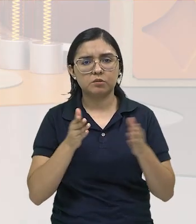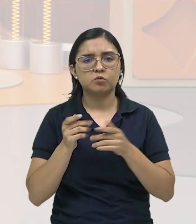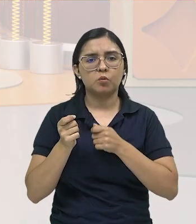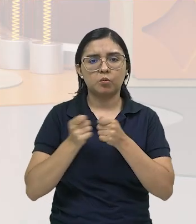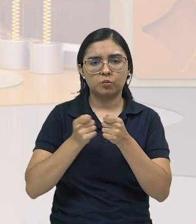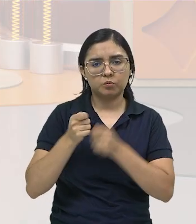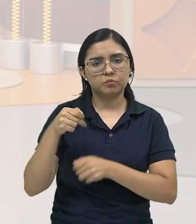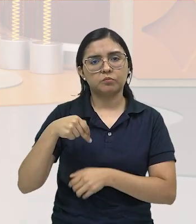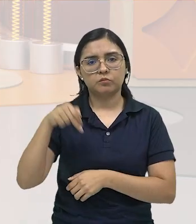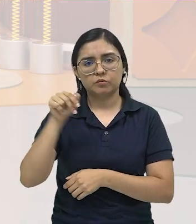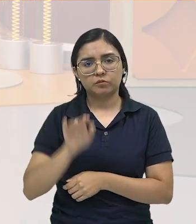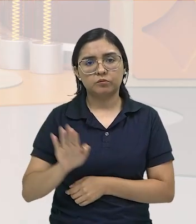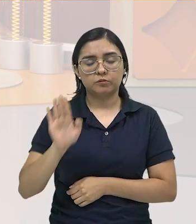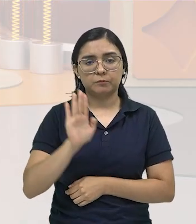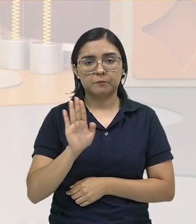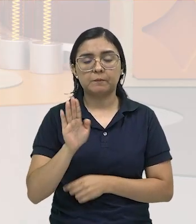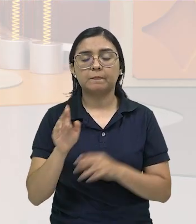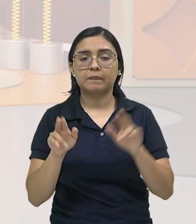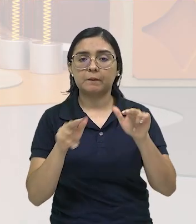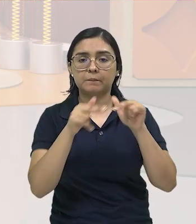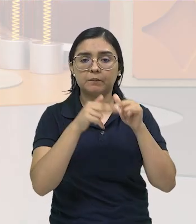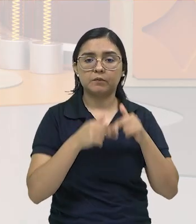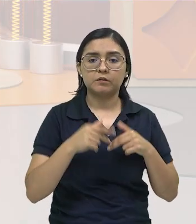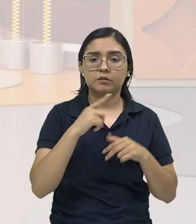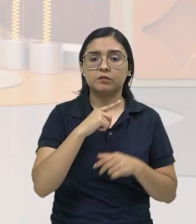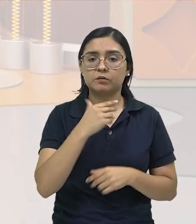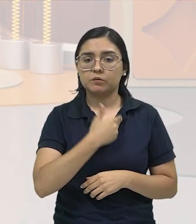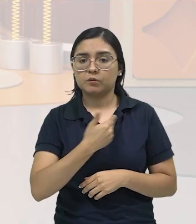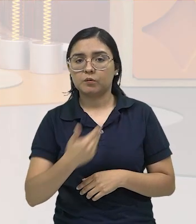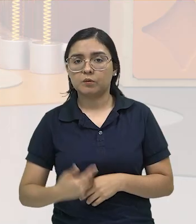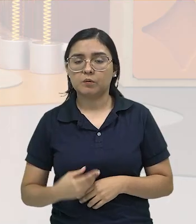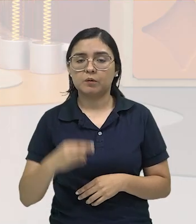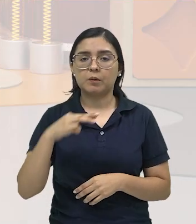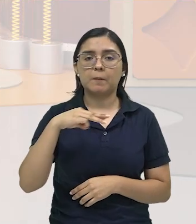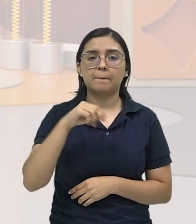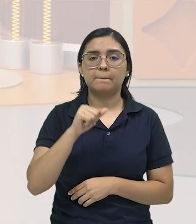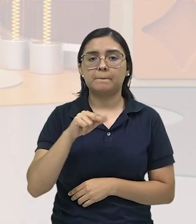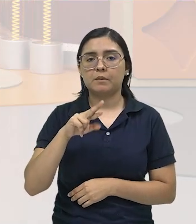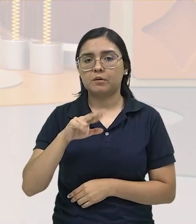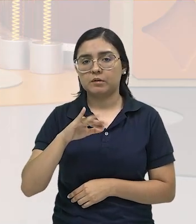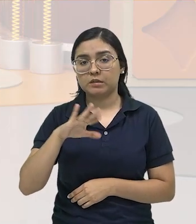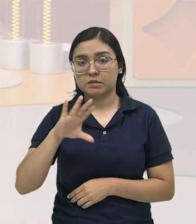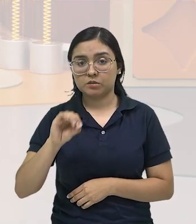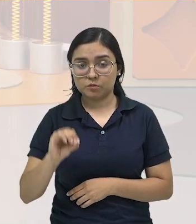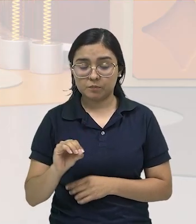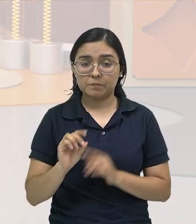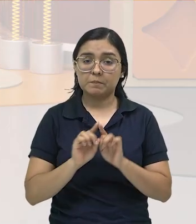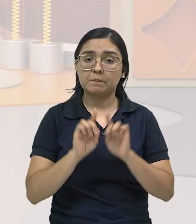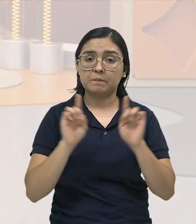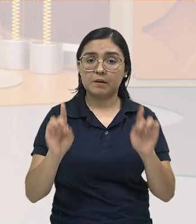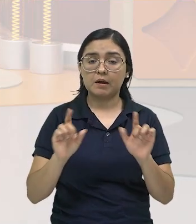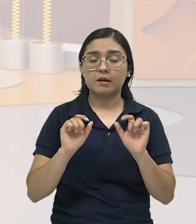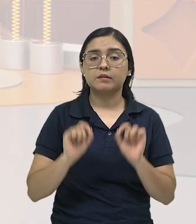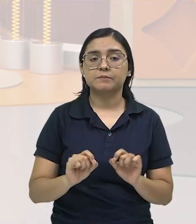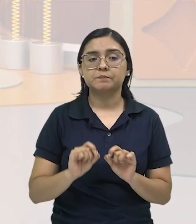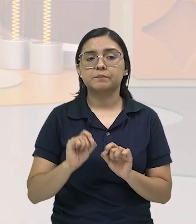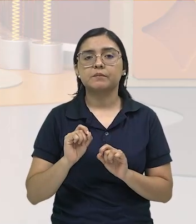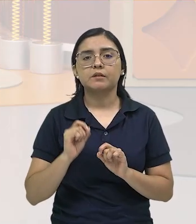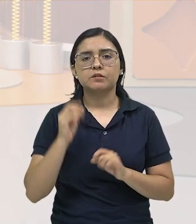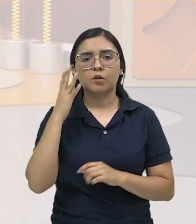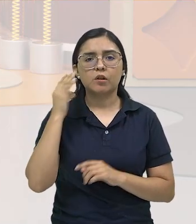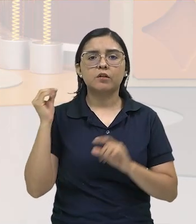a região Nordeste, por isso que a gente teve ali o governo de Maurício de Nassau e tudo mais, mas esses holandeses